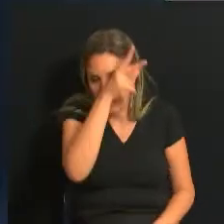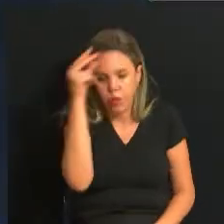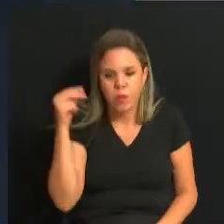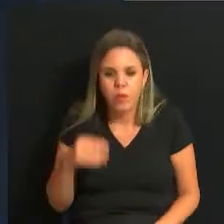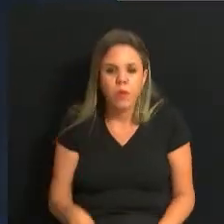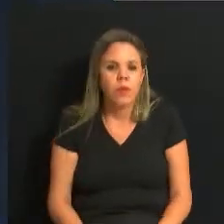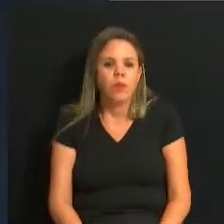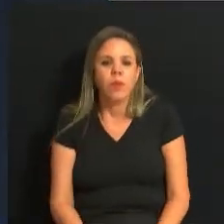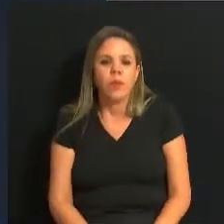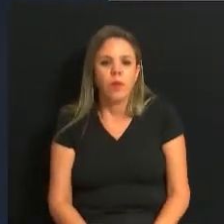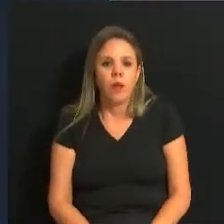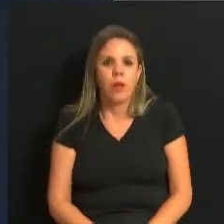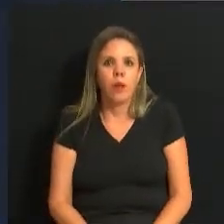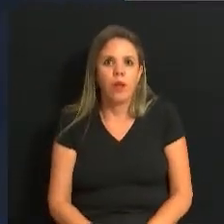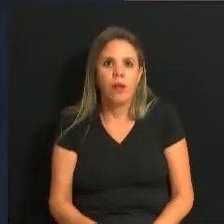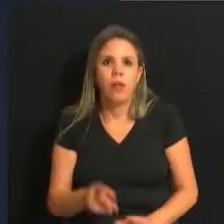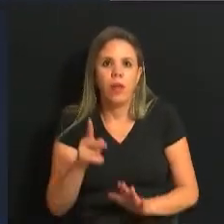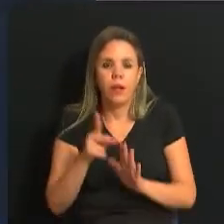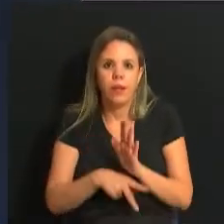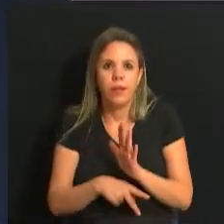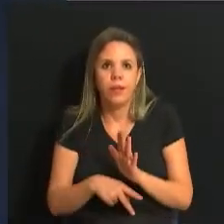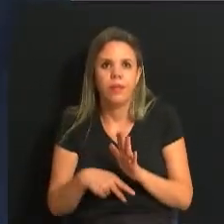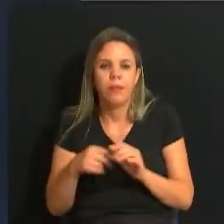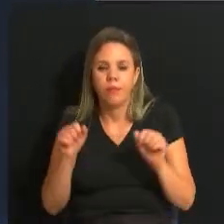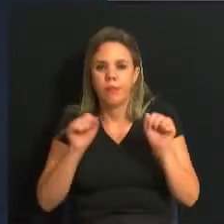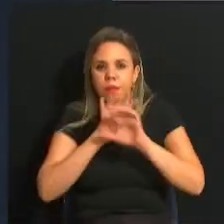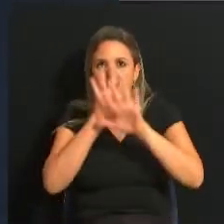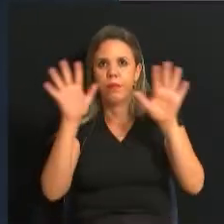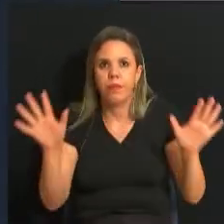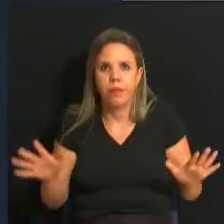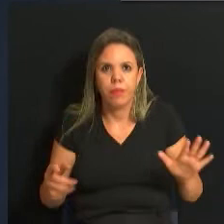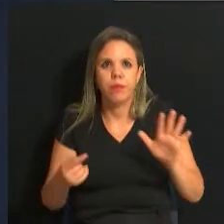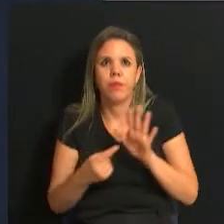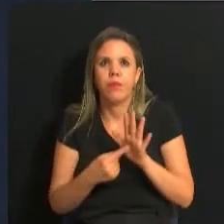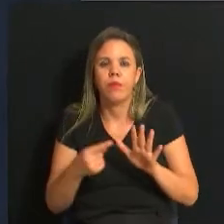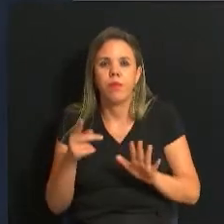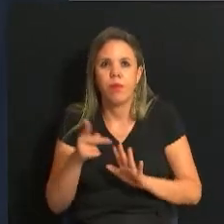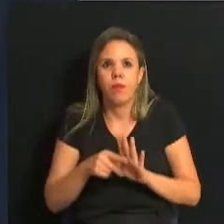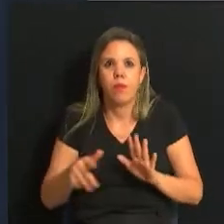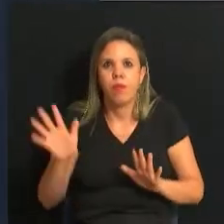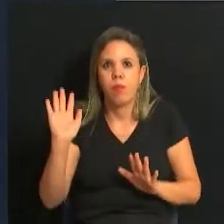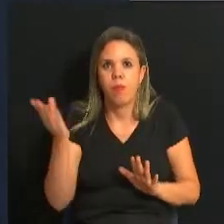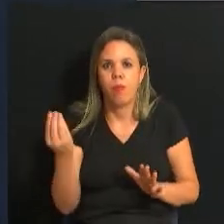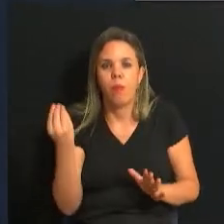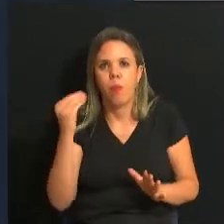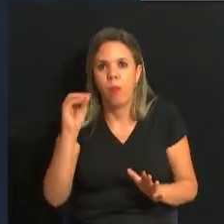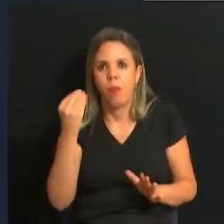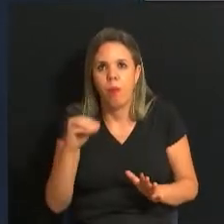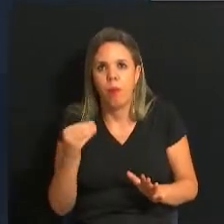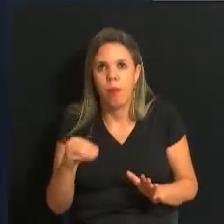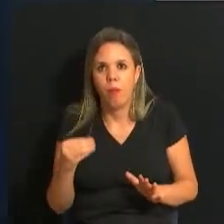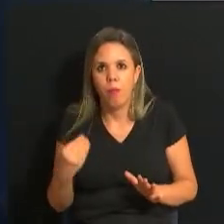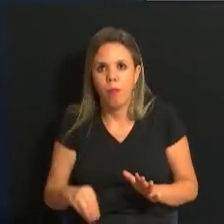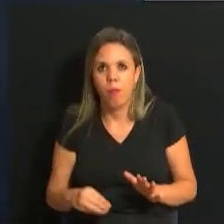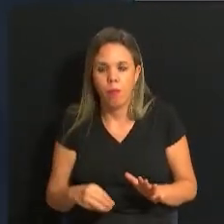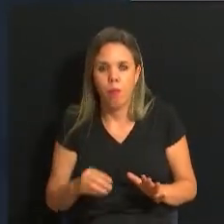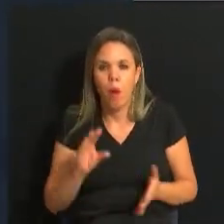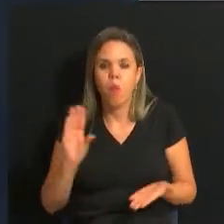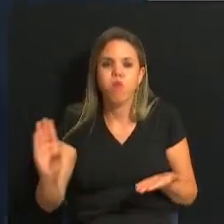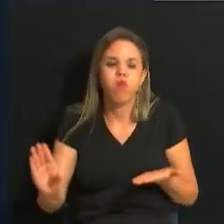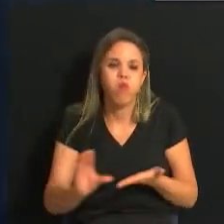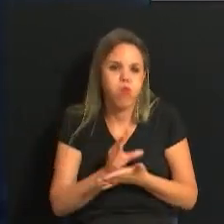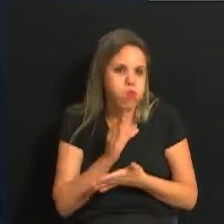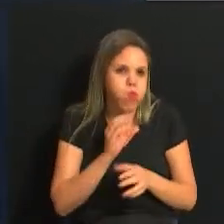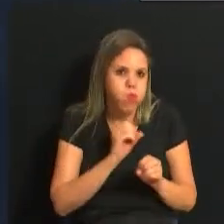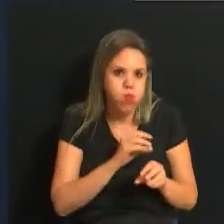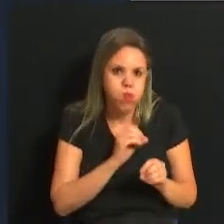município. É um projeto que vem na linha da transparência, de muitos outros projetos que a gente já colocou também, porque o orçamento da